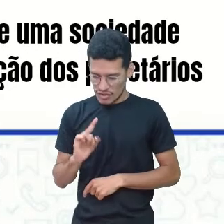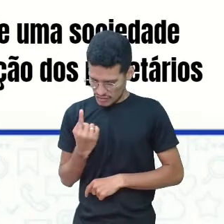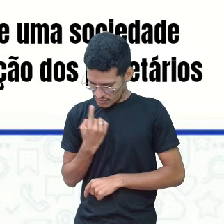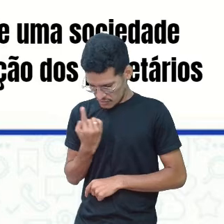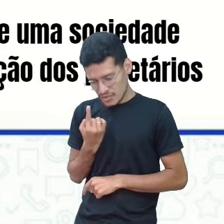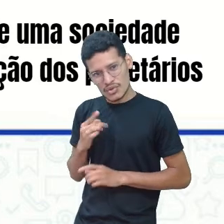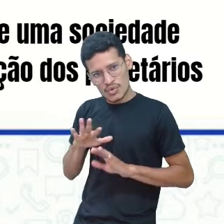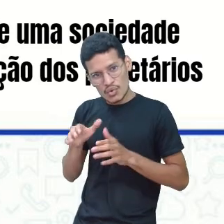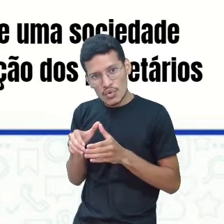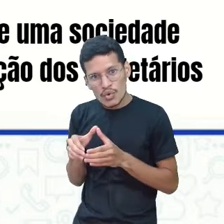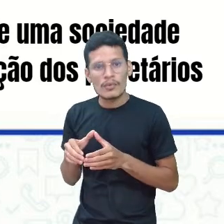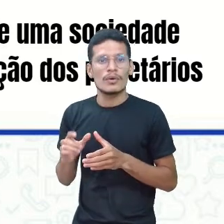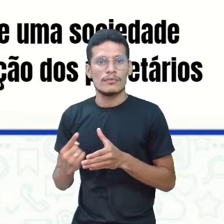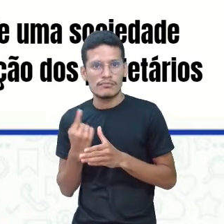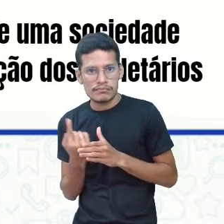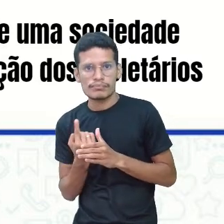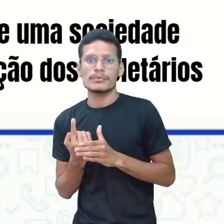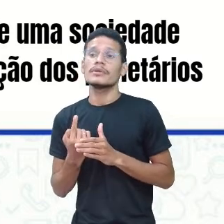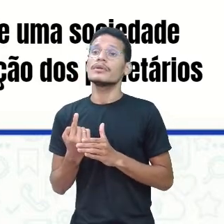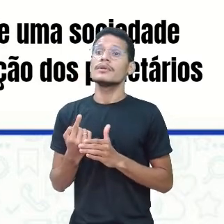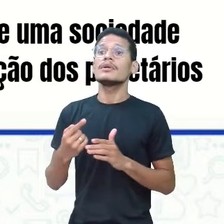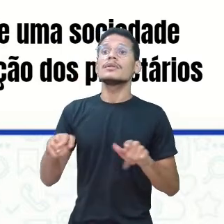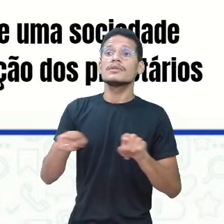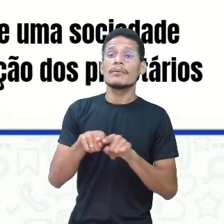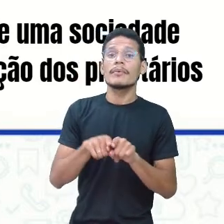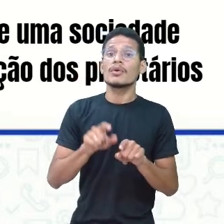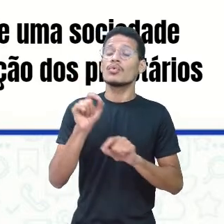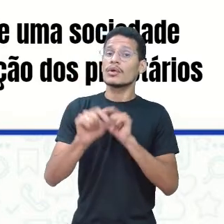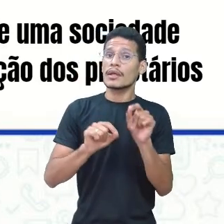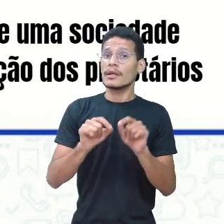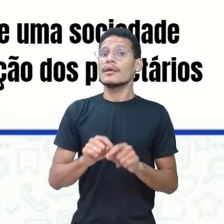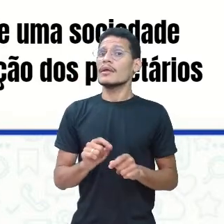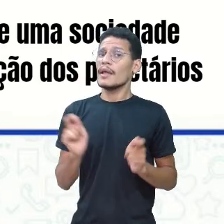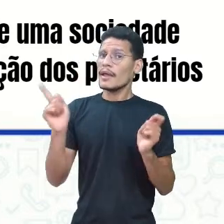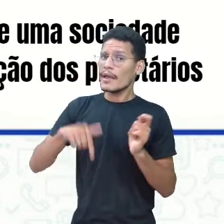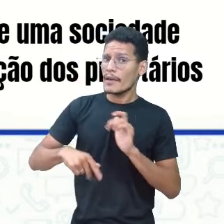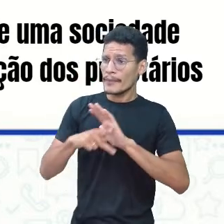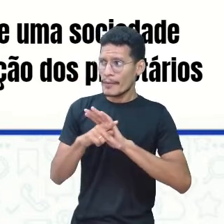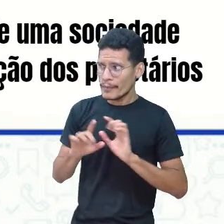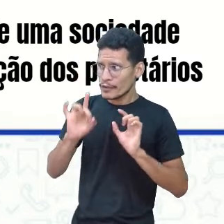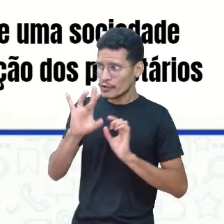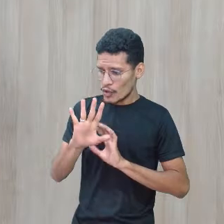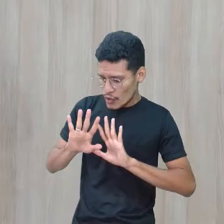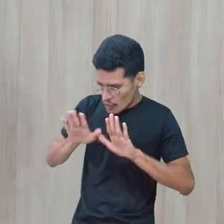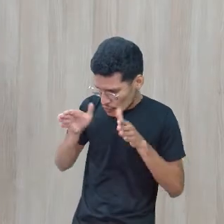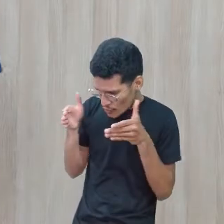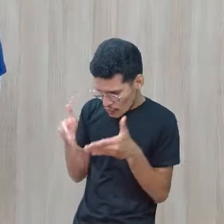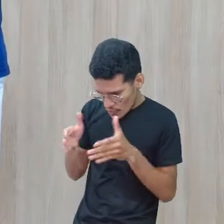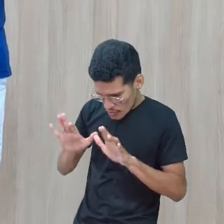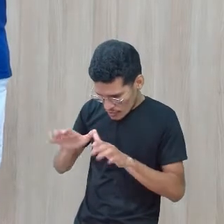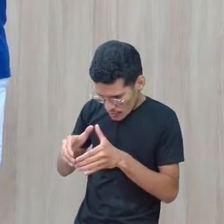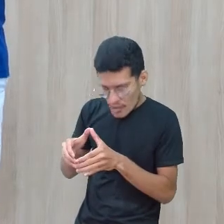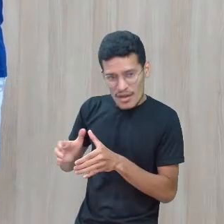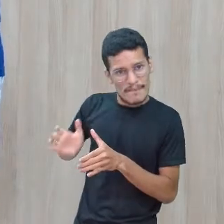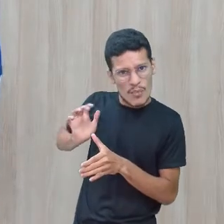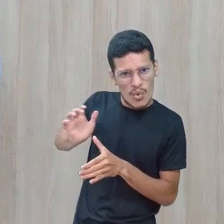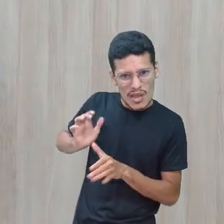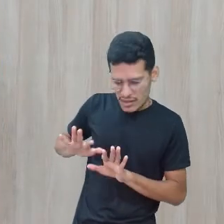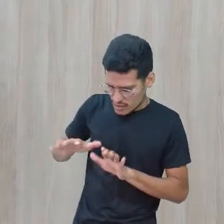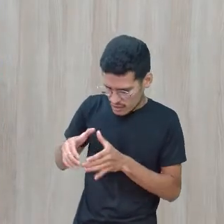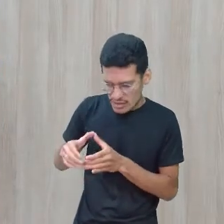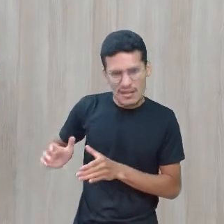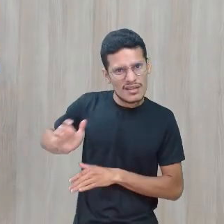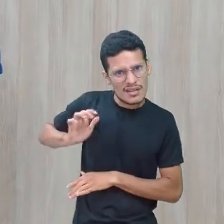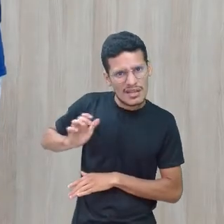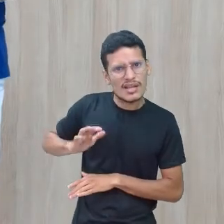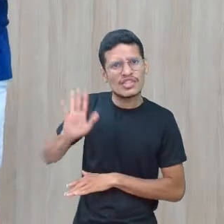minoria, certo? E, nesse sentido, ao invés de ser direcionada, né, por uma burguesia, certo? Uma camada,